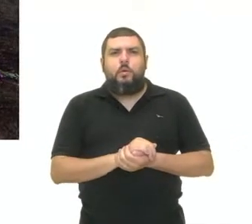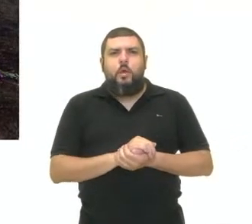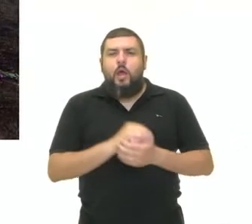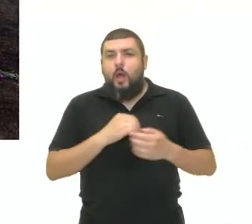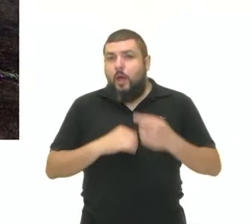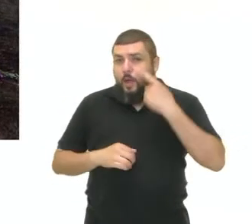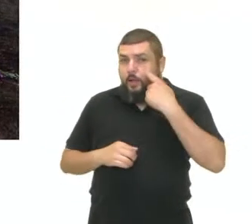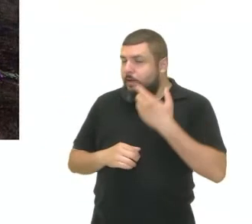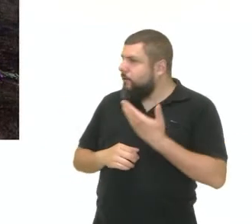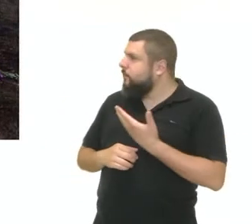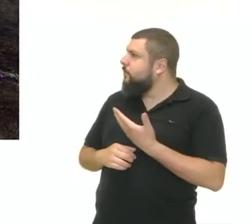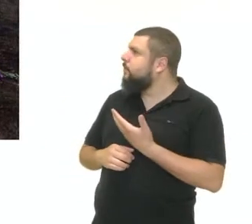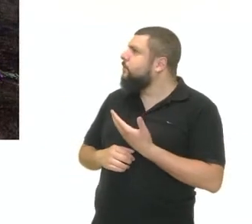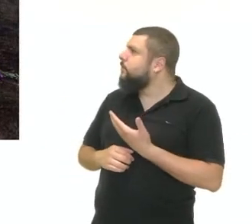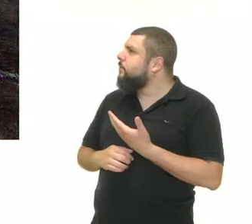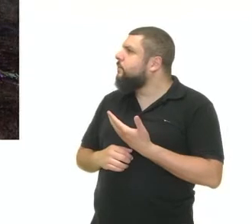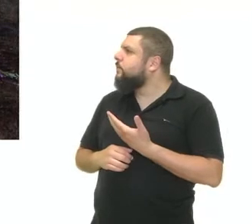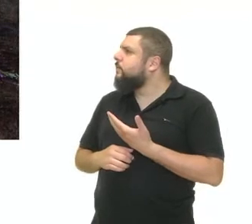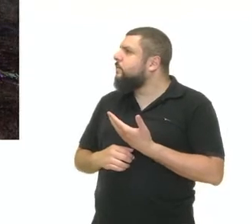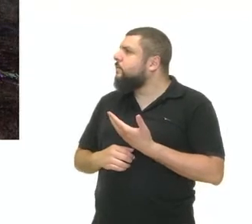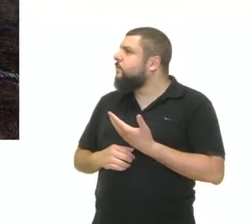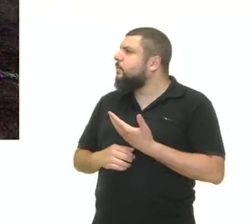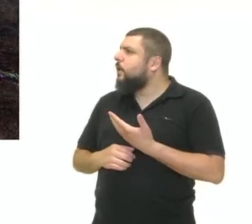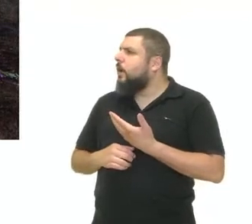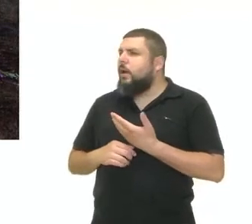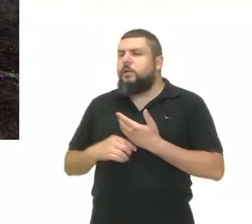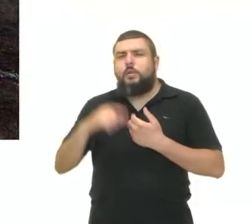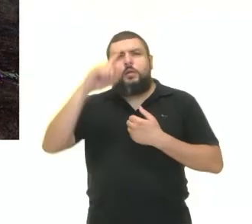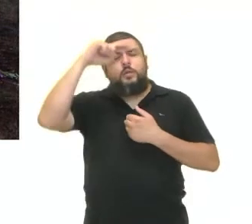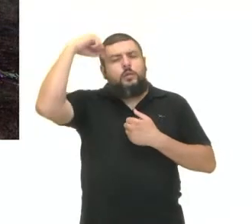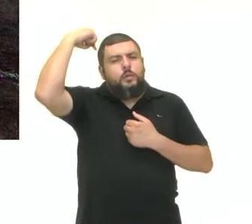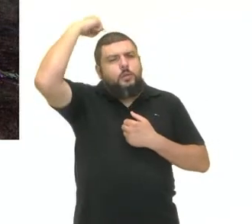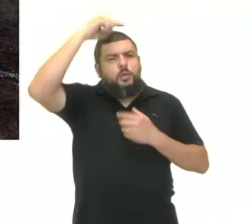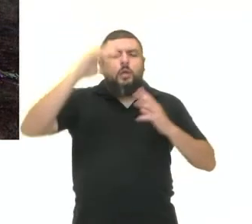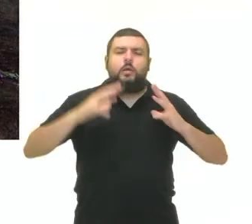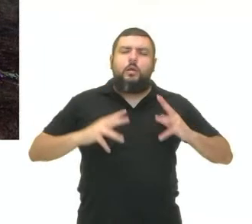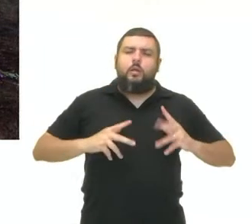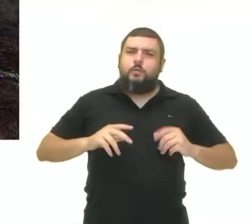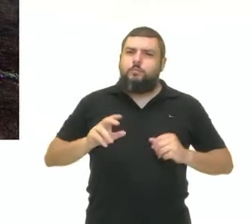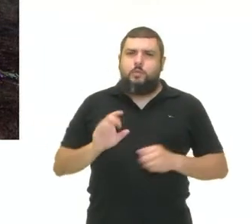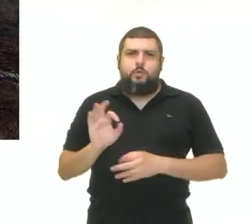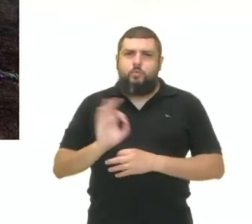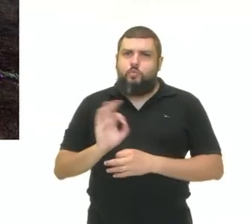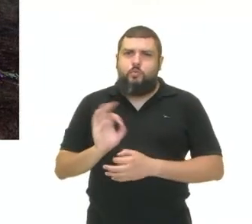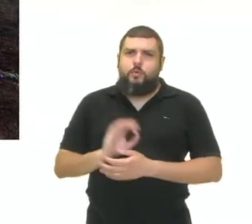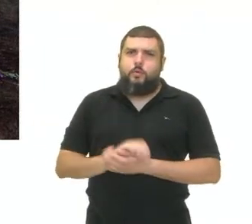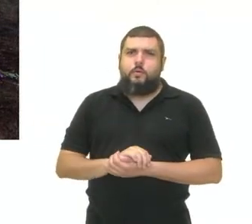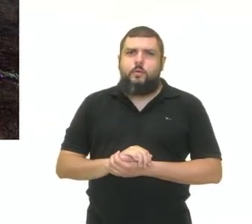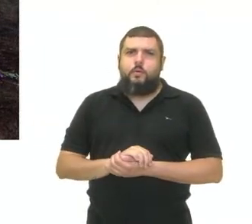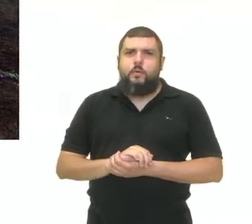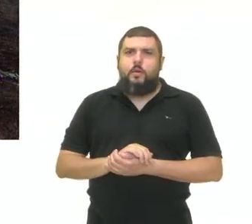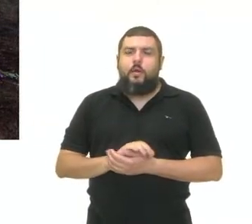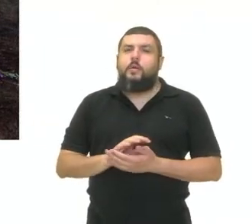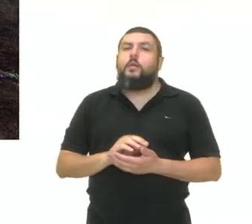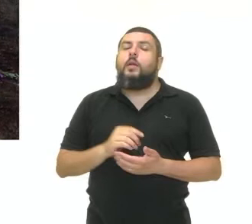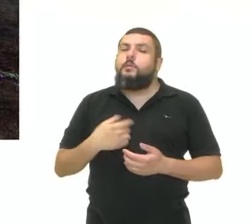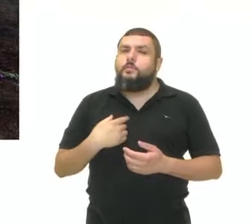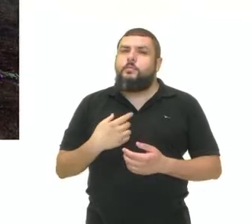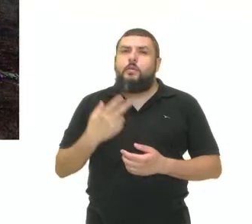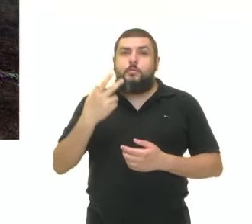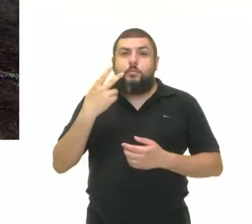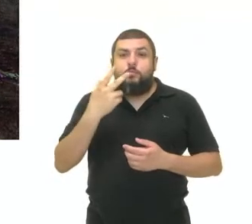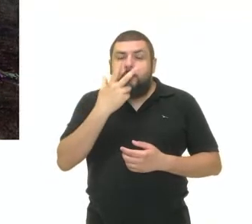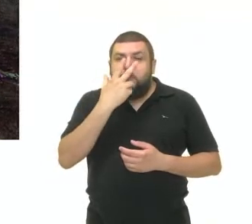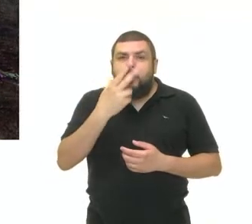um ar espiritual, algo assim. Tá? Curiosamente, esse artista ele pintou toda a paisagem primeiro